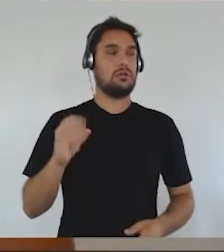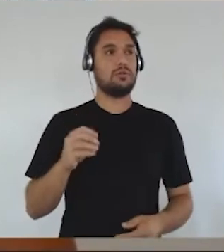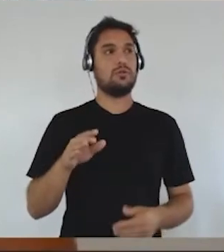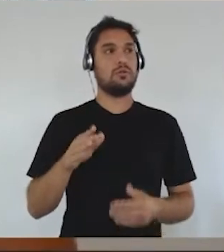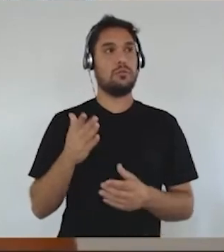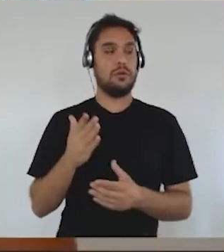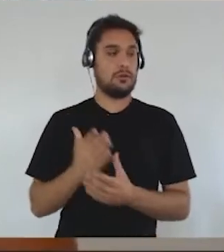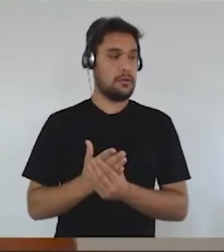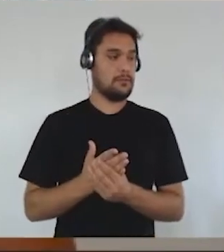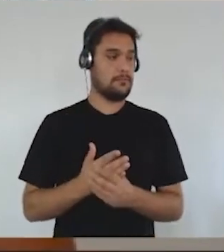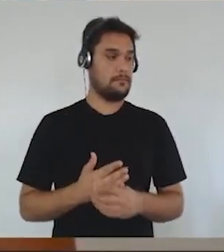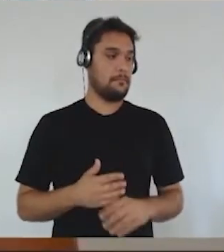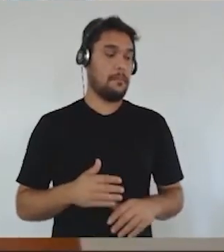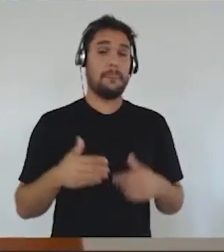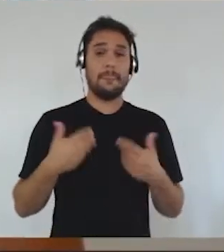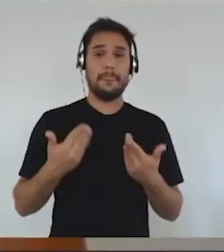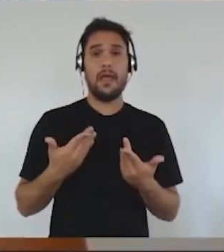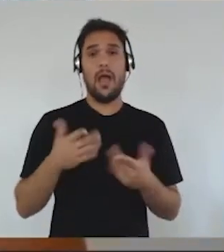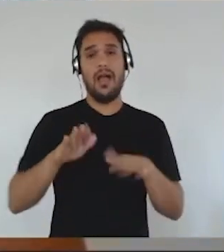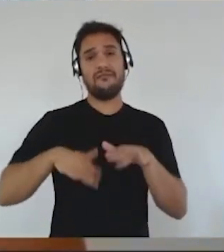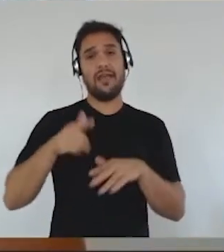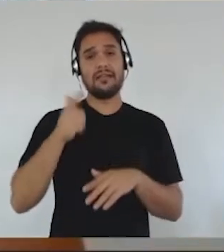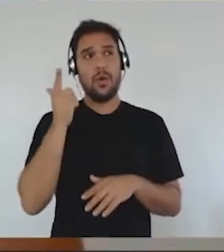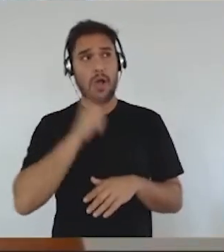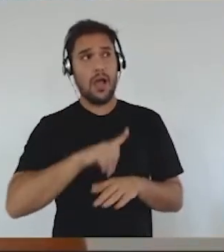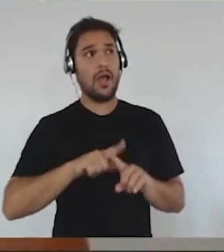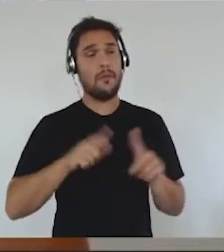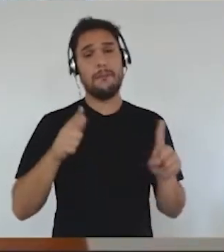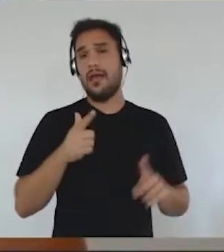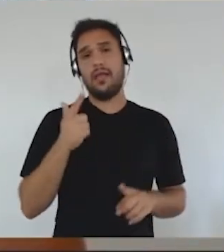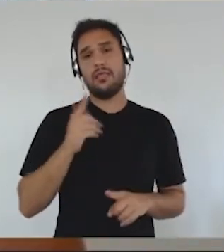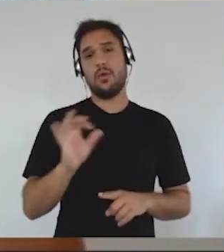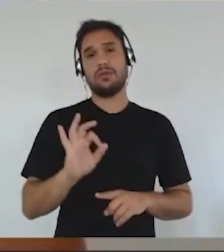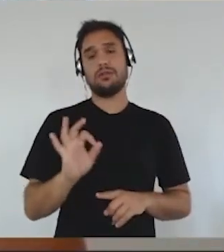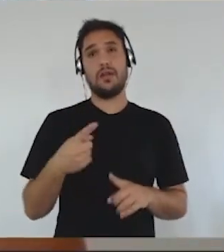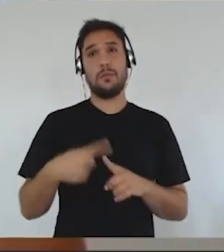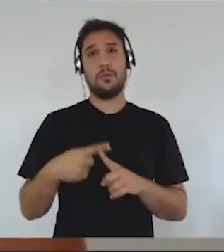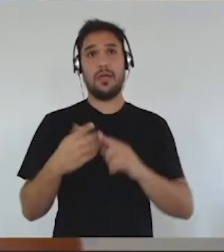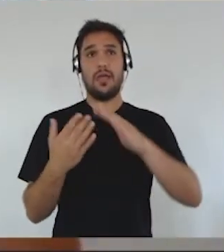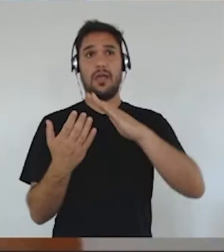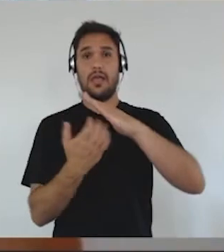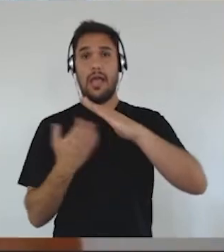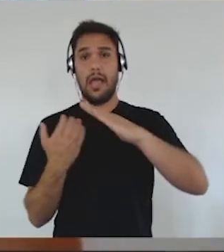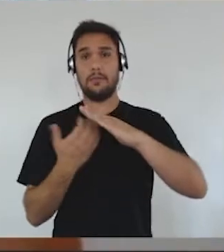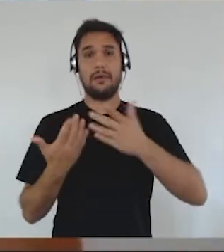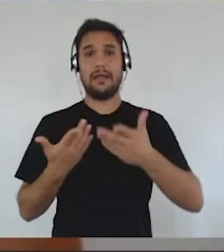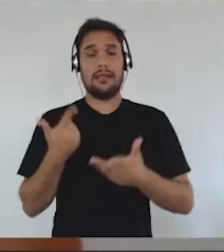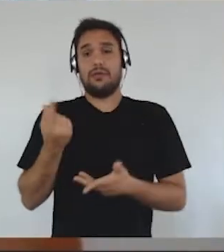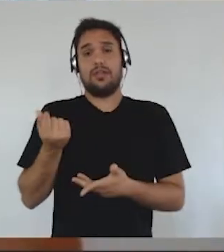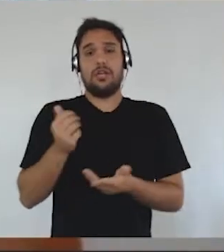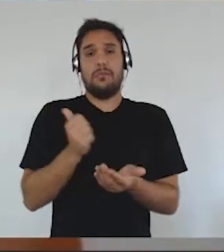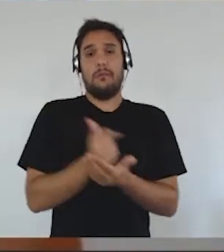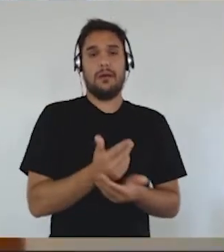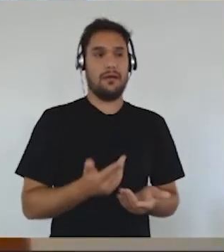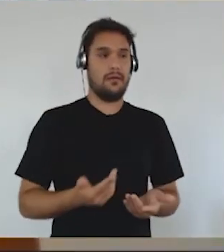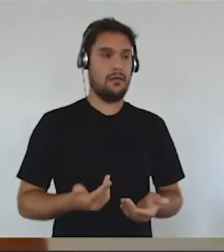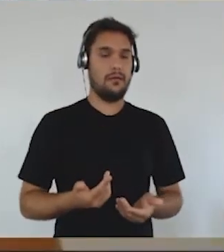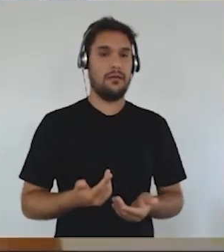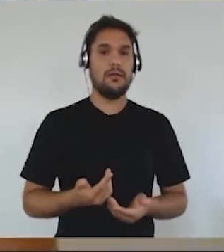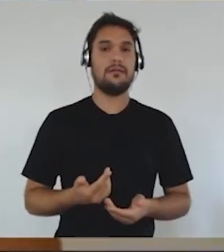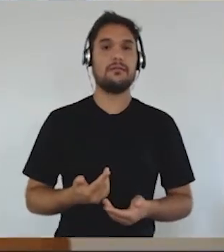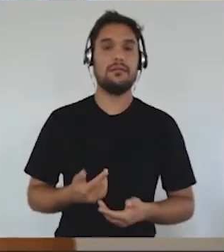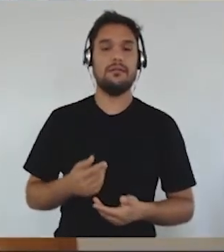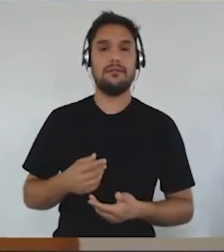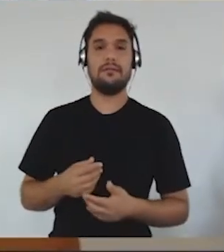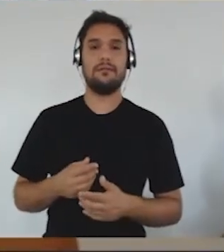ação, pois às vezes você ganha, mas não leva, porque a empresa fica ilíquida, ela fica sem liquidez. Então, é o